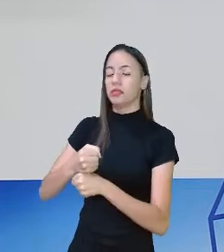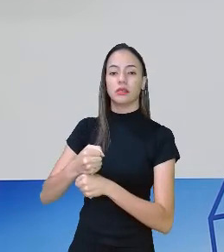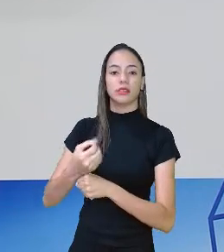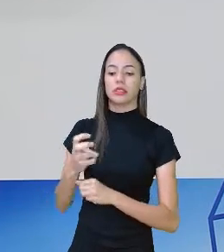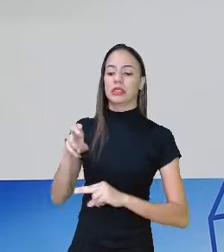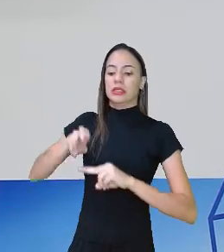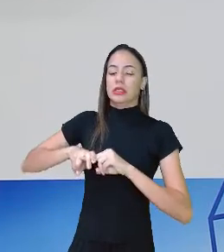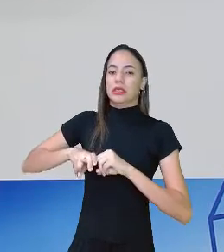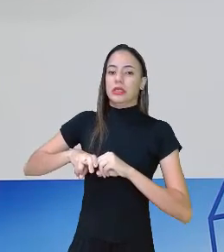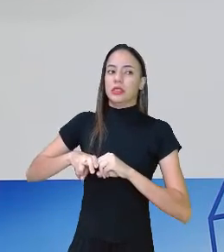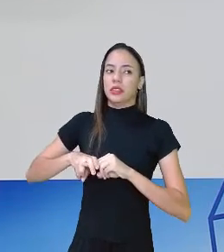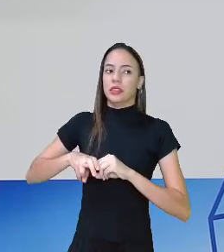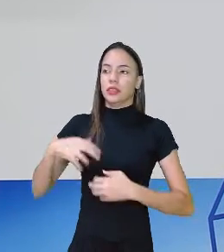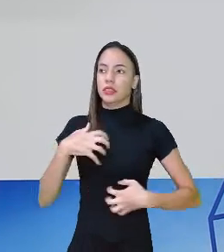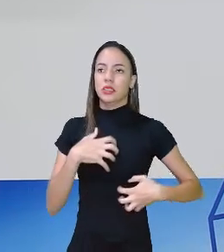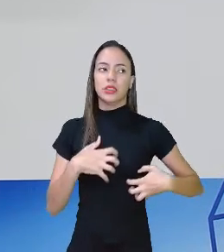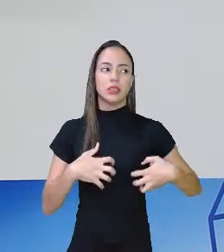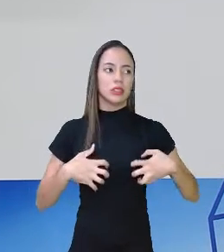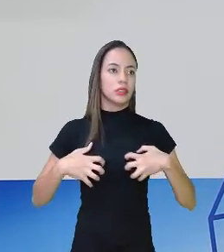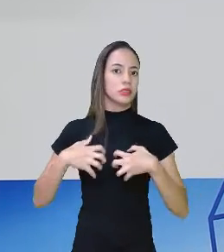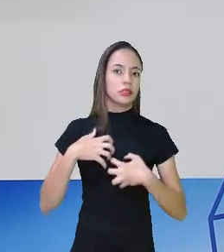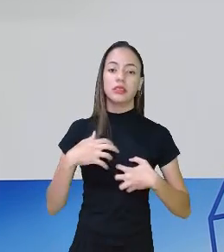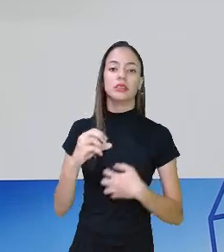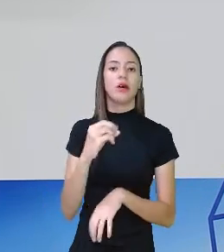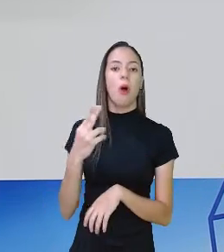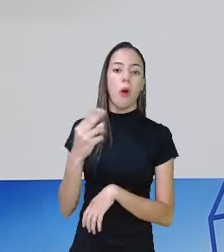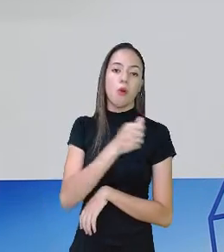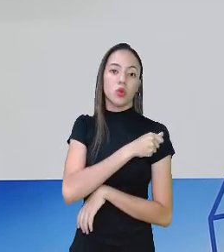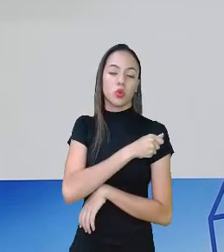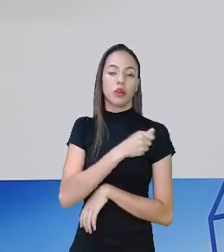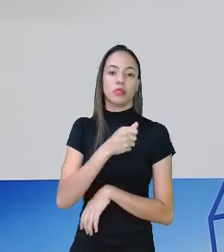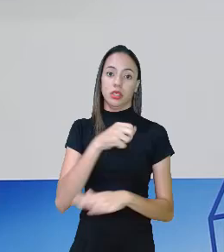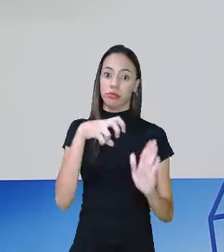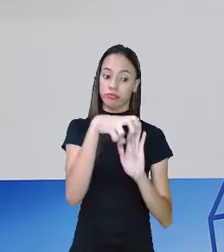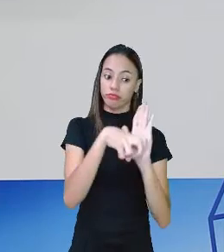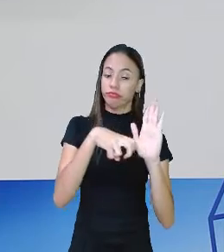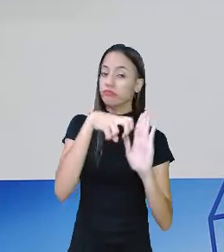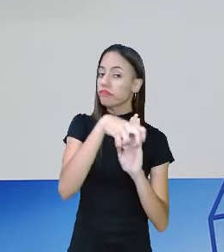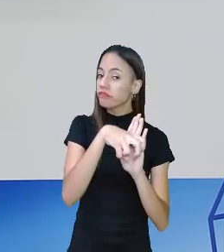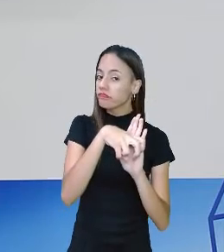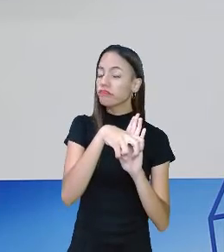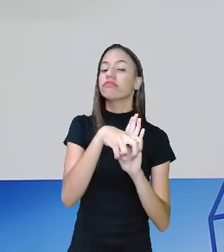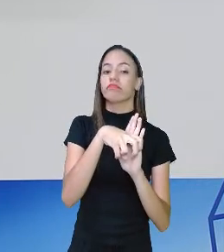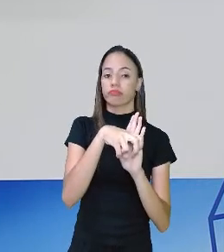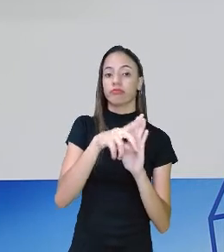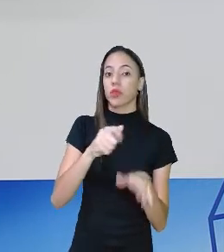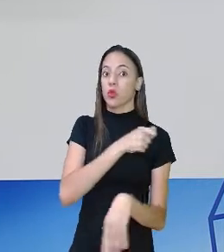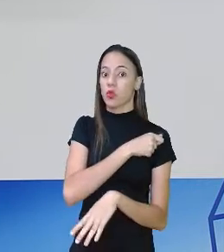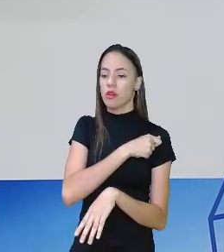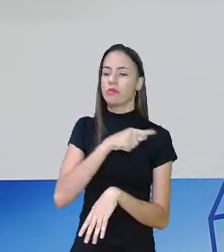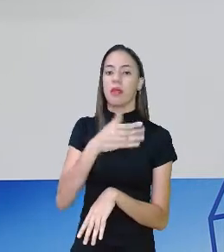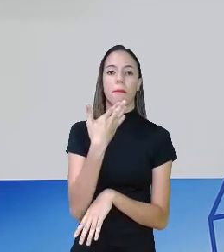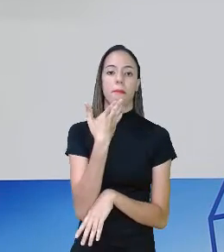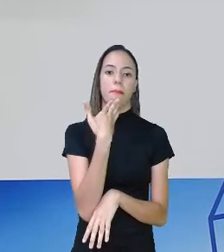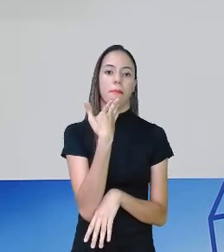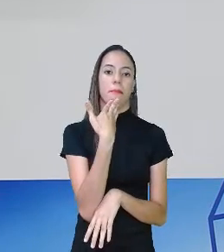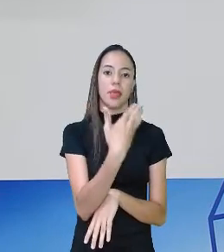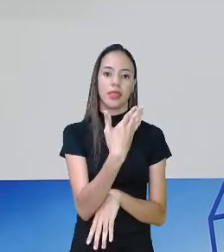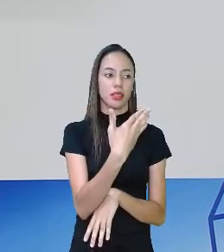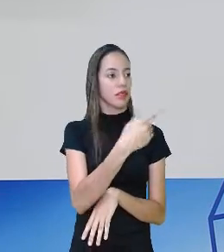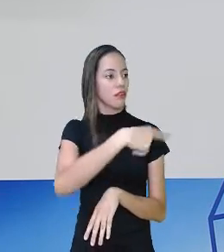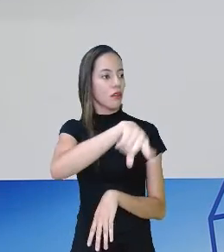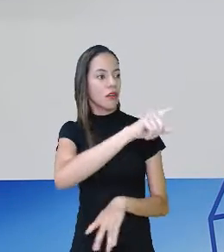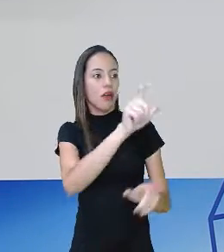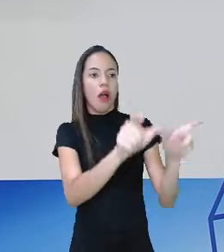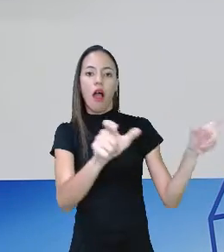cadeira. Ou, se for um estudante que use cadeiras de rodas, ele vai pedir aos próprios